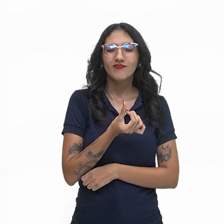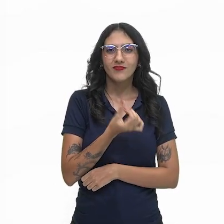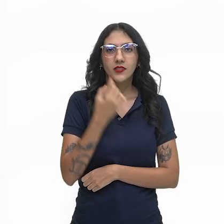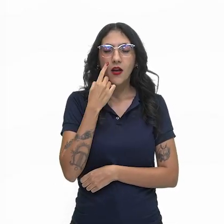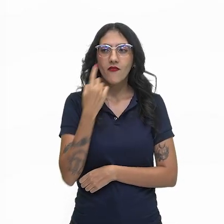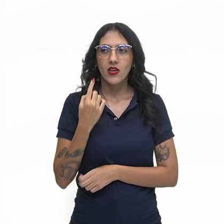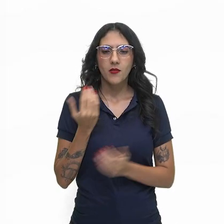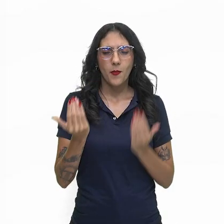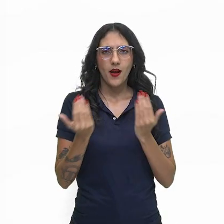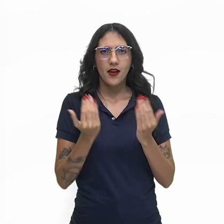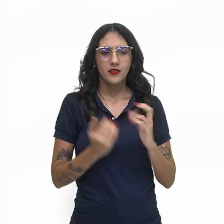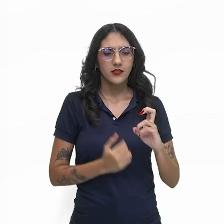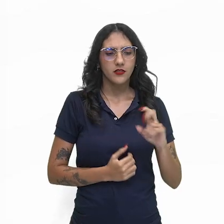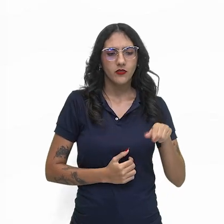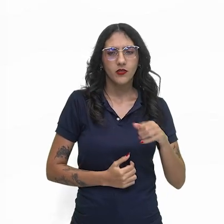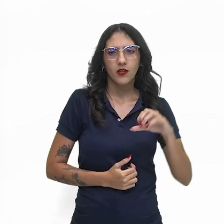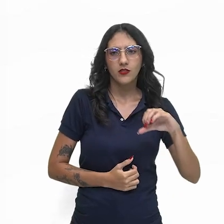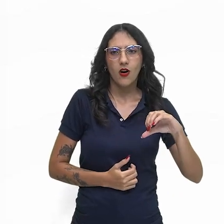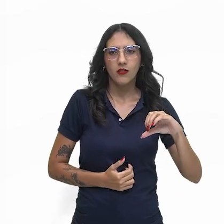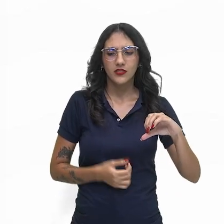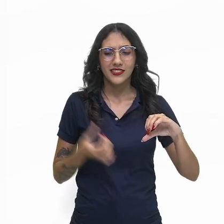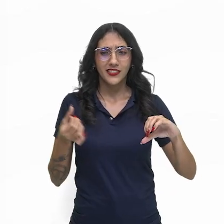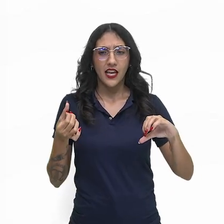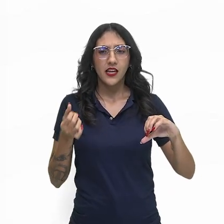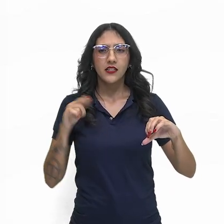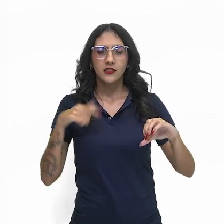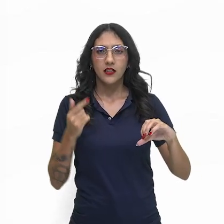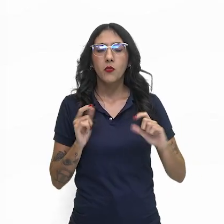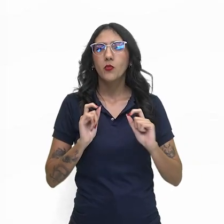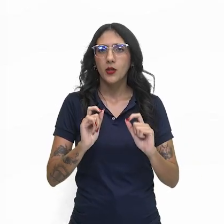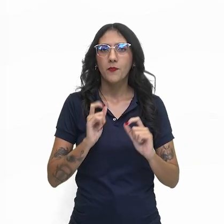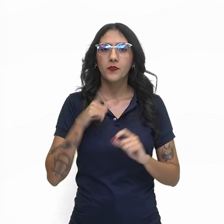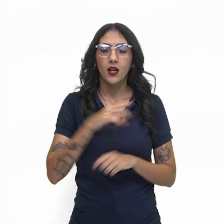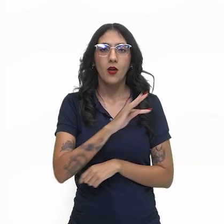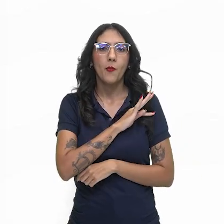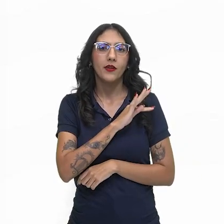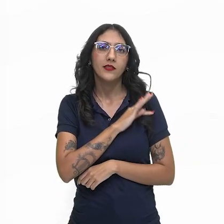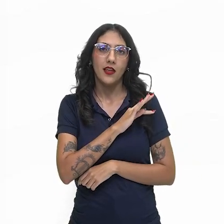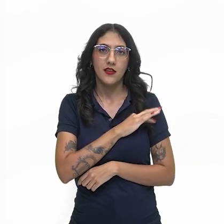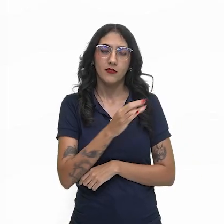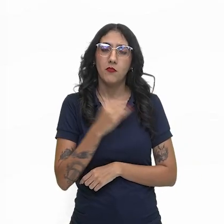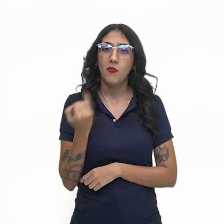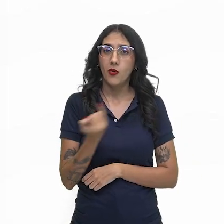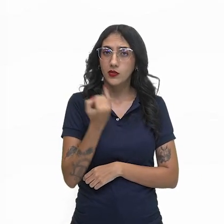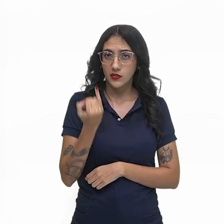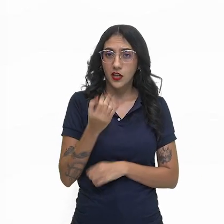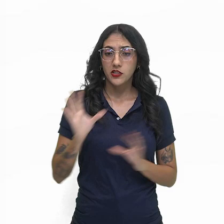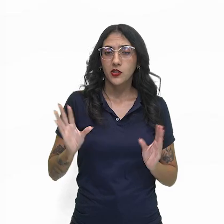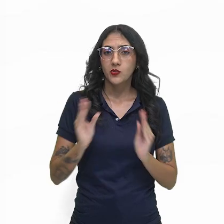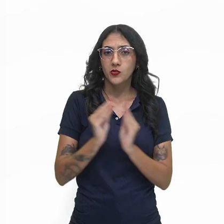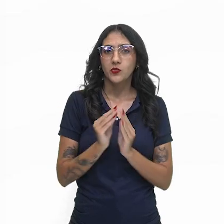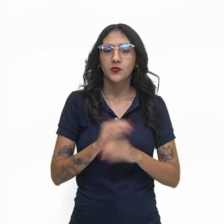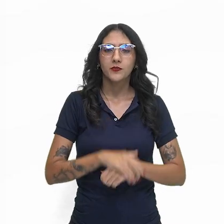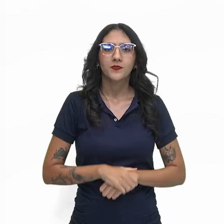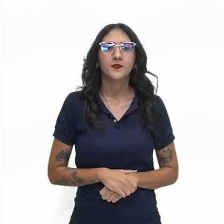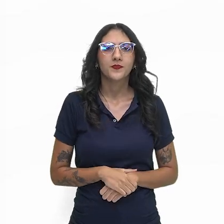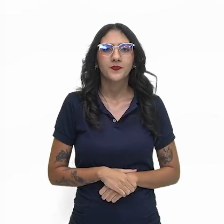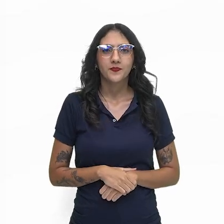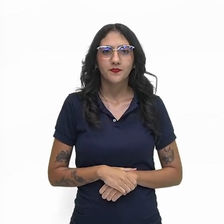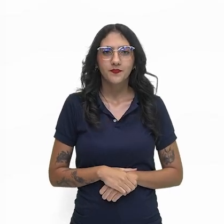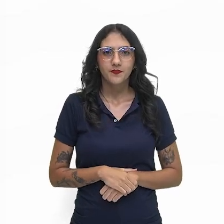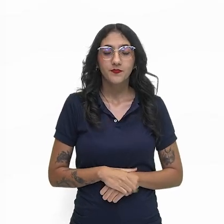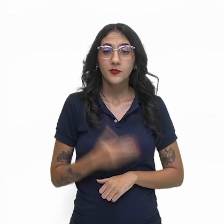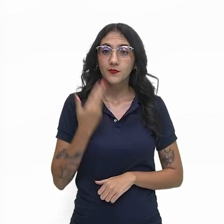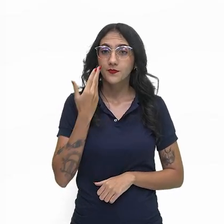que o arredondamento é uma técnica muito útil. Aí, com base nisso, olha